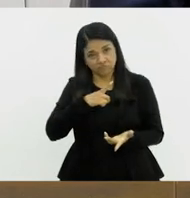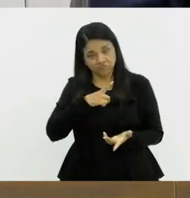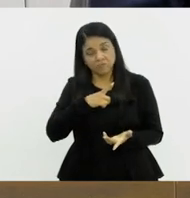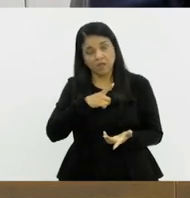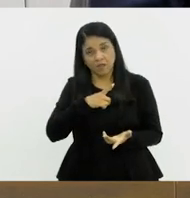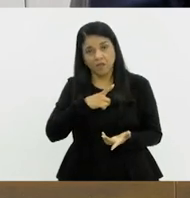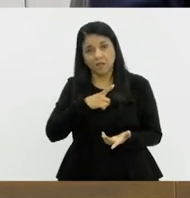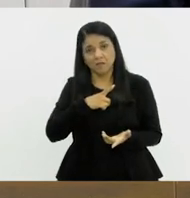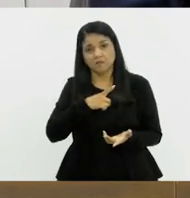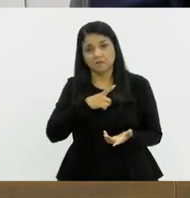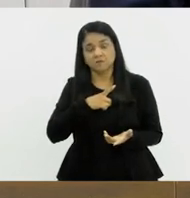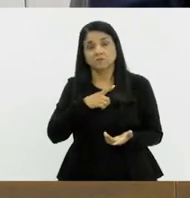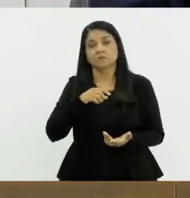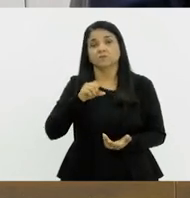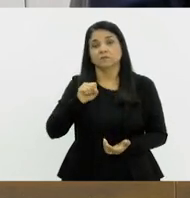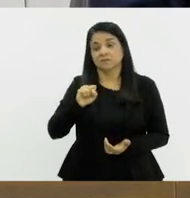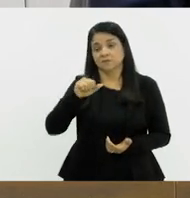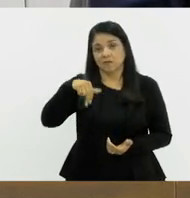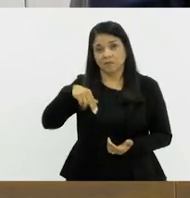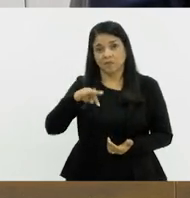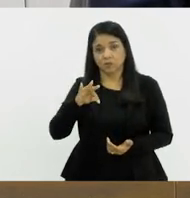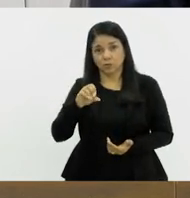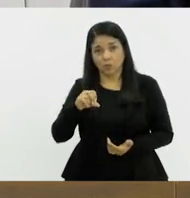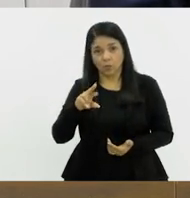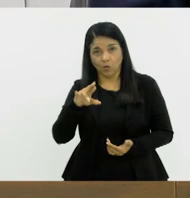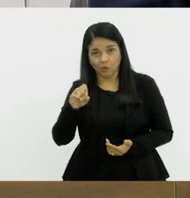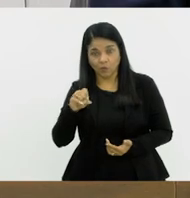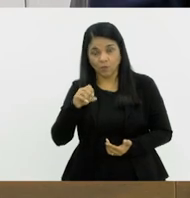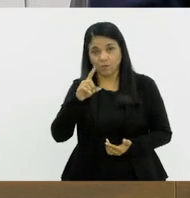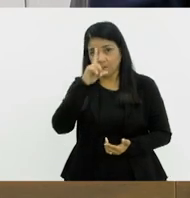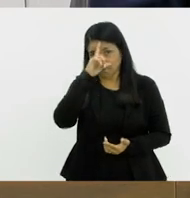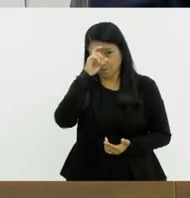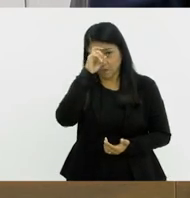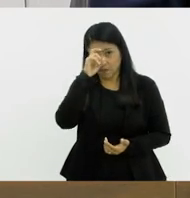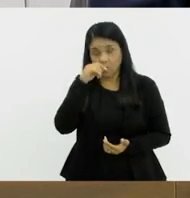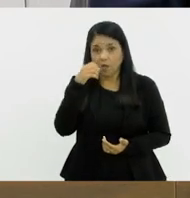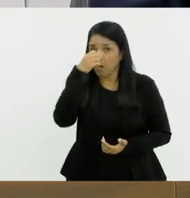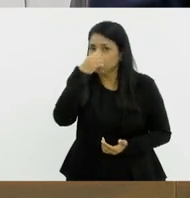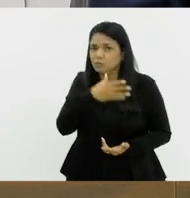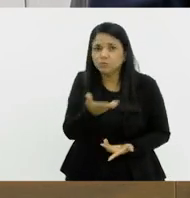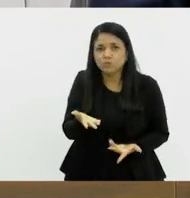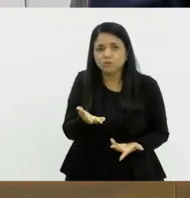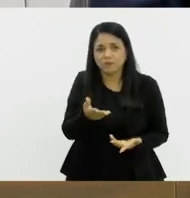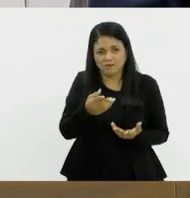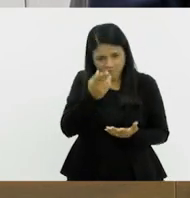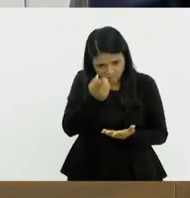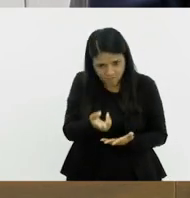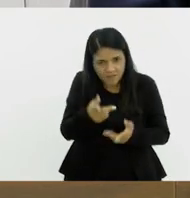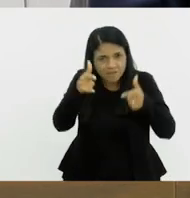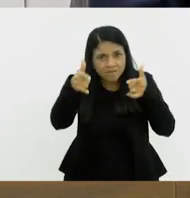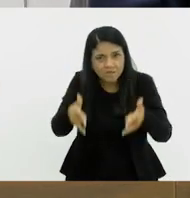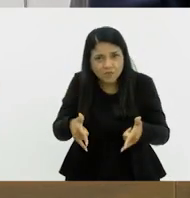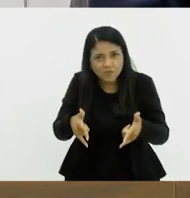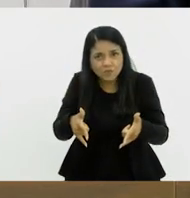subocupação do sanatório penal absurda. Ninguém fica lá, porque as pessoas que estão lá são pessoas